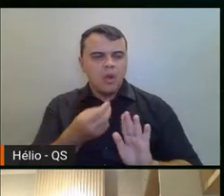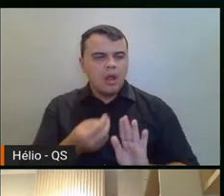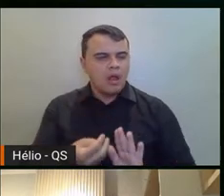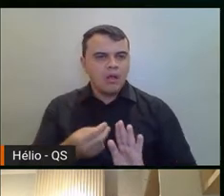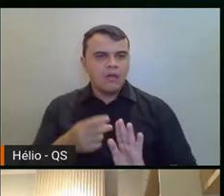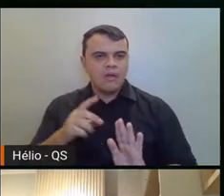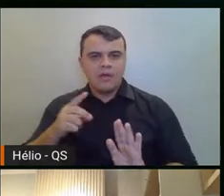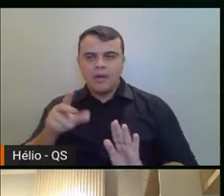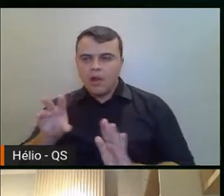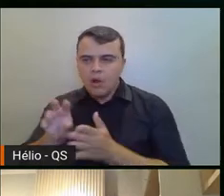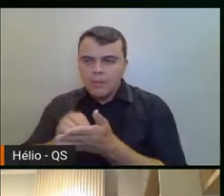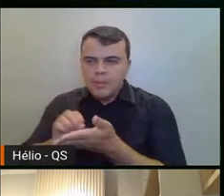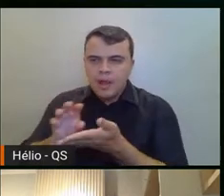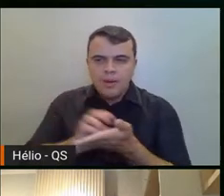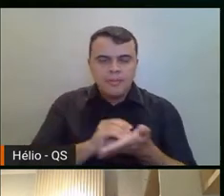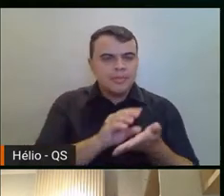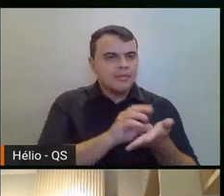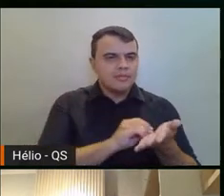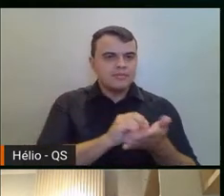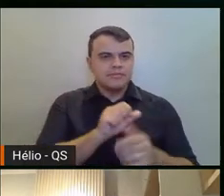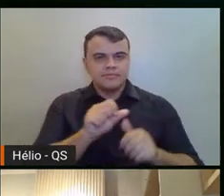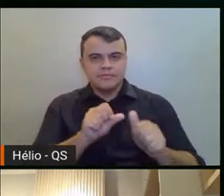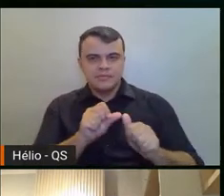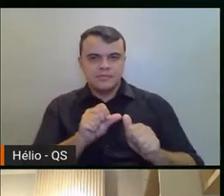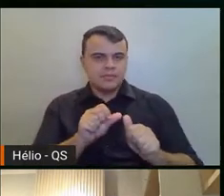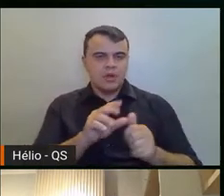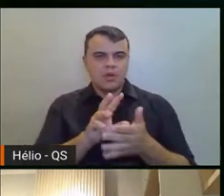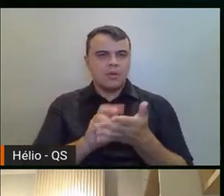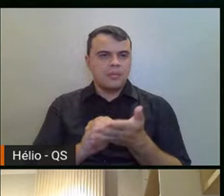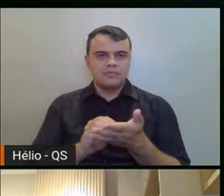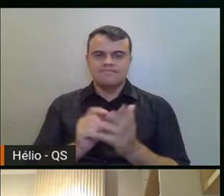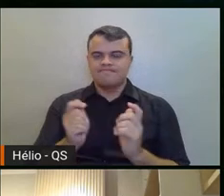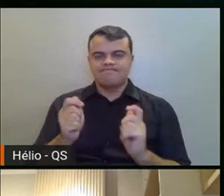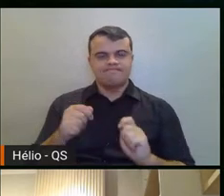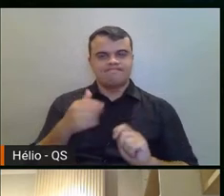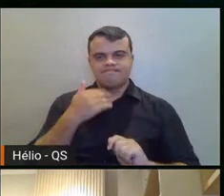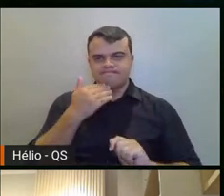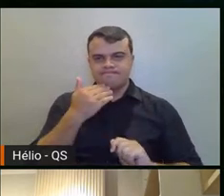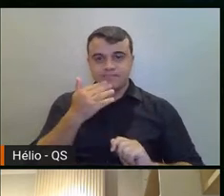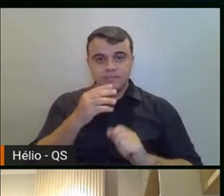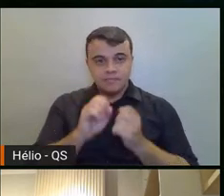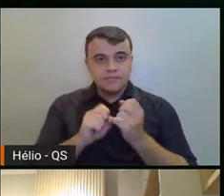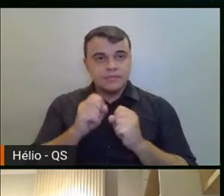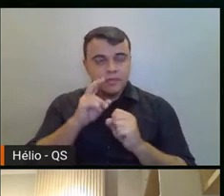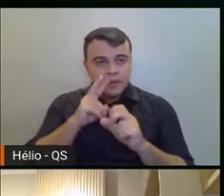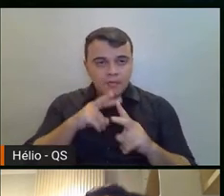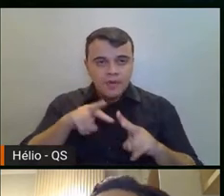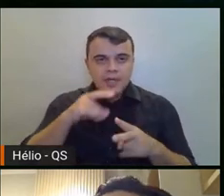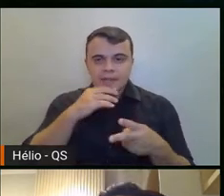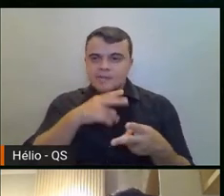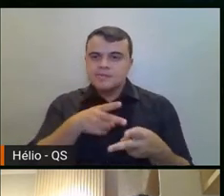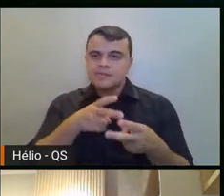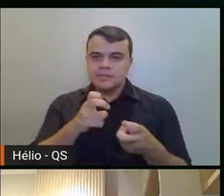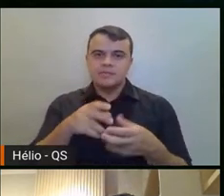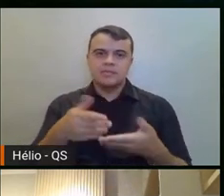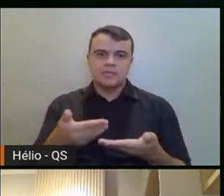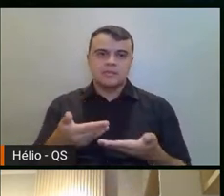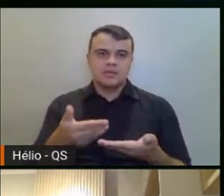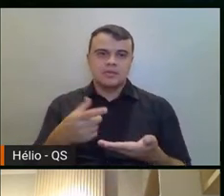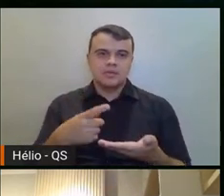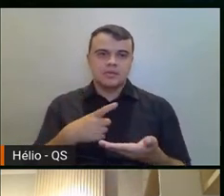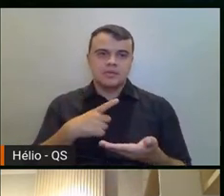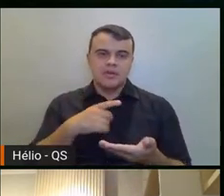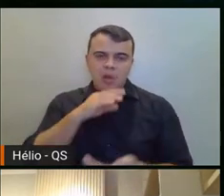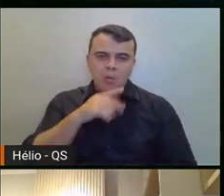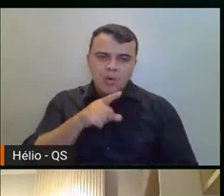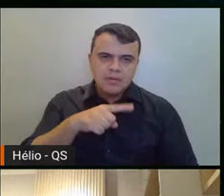Denilson ou com alguma mudança mínima ou copiar de outra pessoa porque a empresa vai ver isso né E aí vai acabar queimando